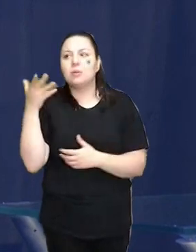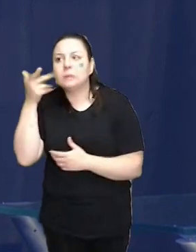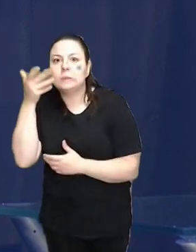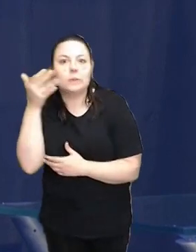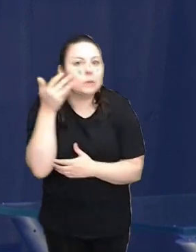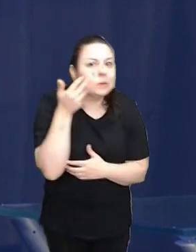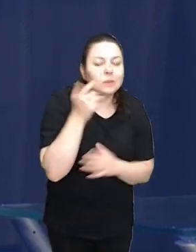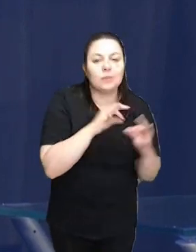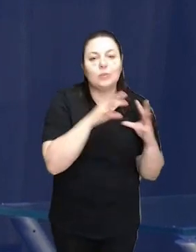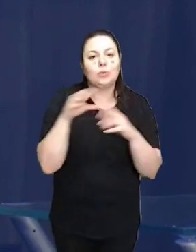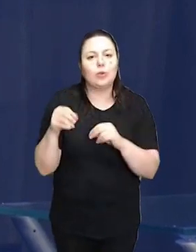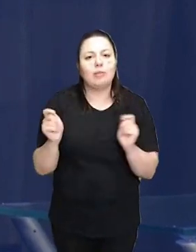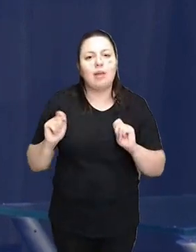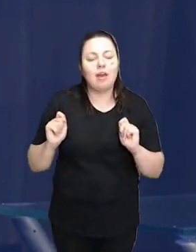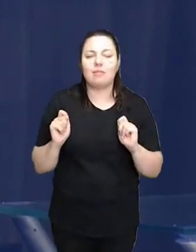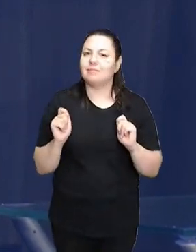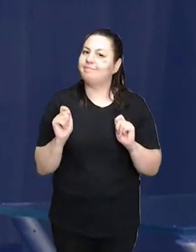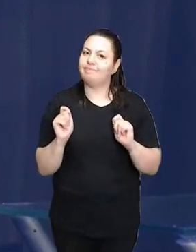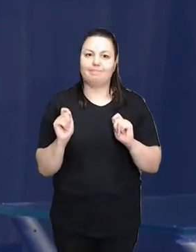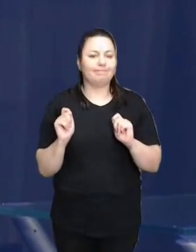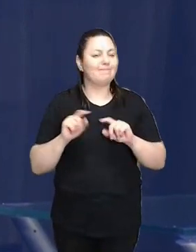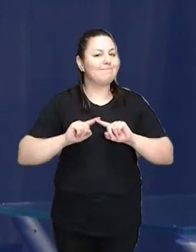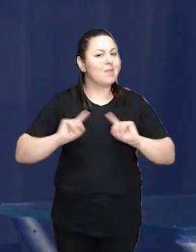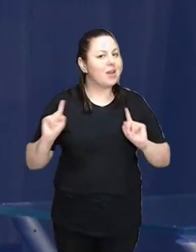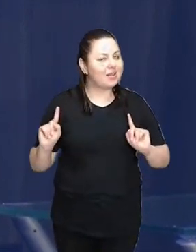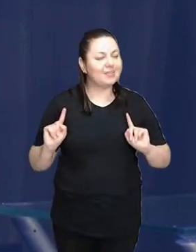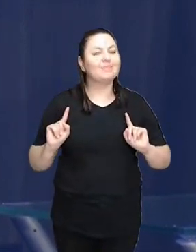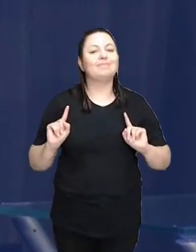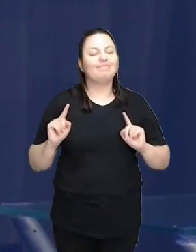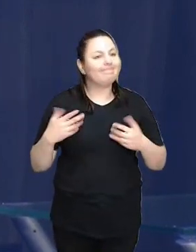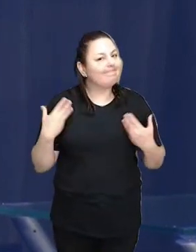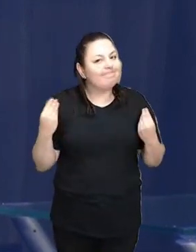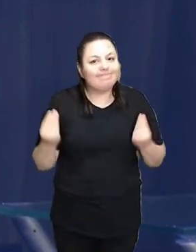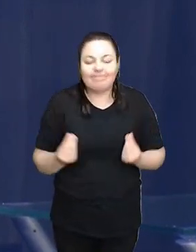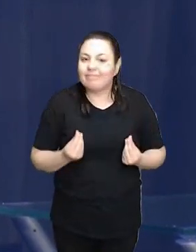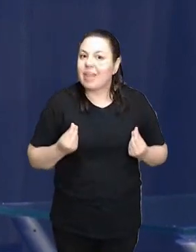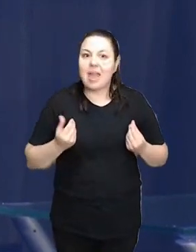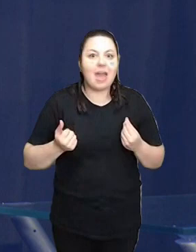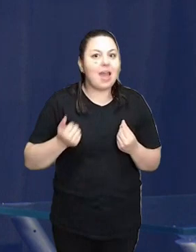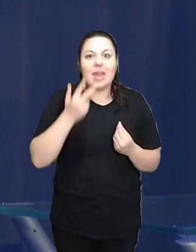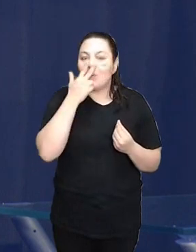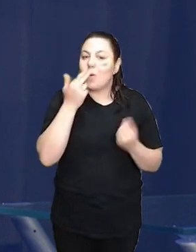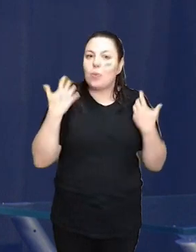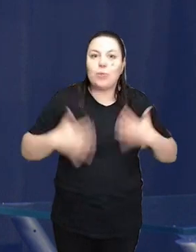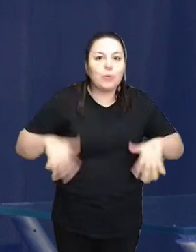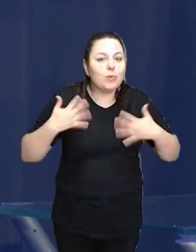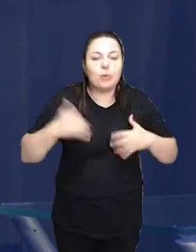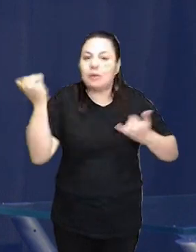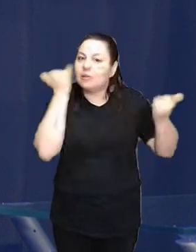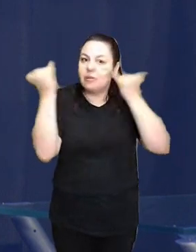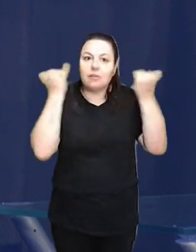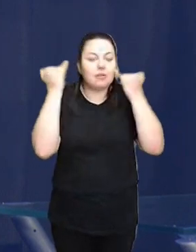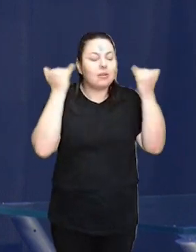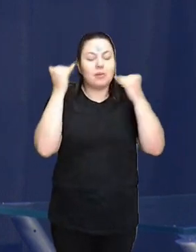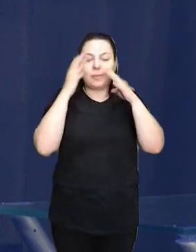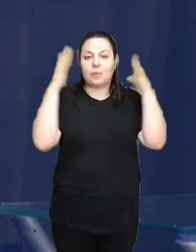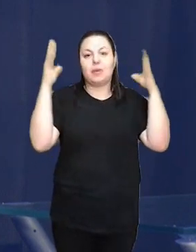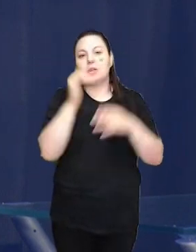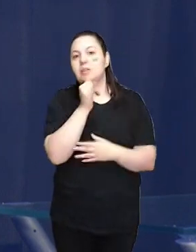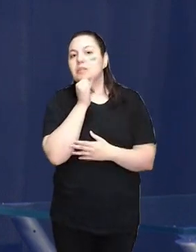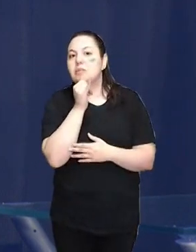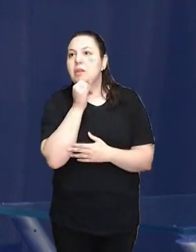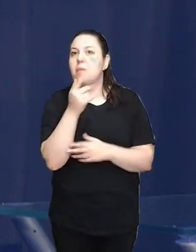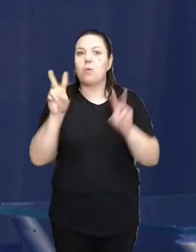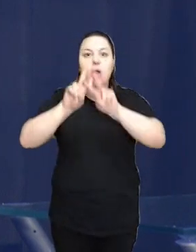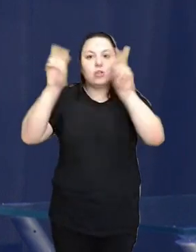da maneira que elas aparecem. E é muito excessivo. Eu não sei vocês, mas eu estou de ressaca das eleições até